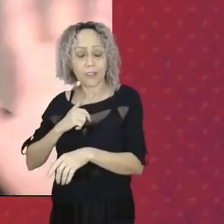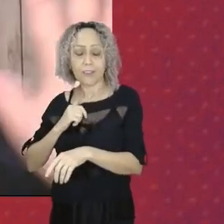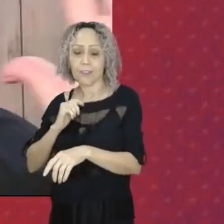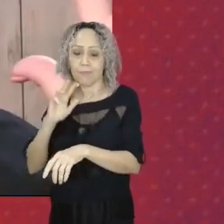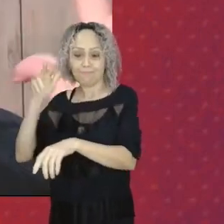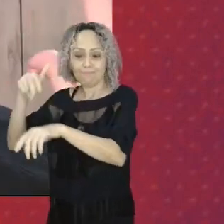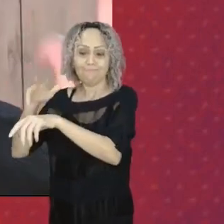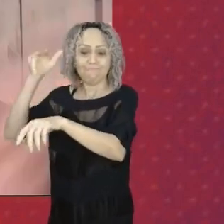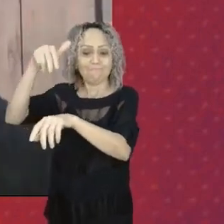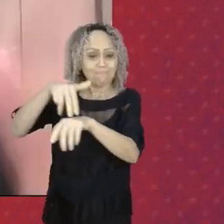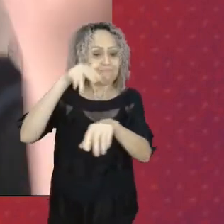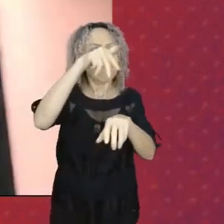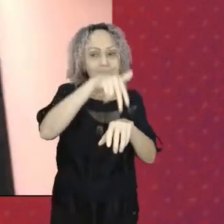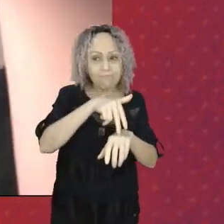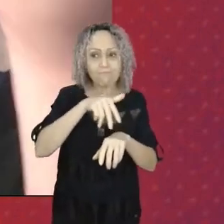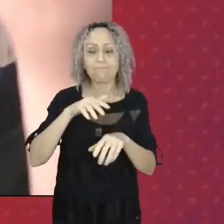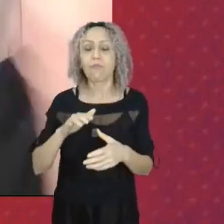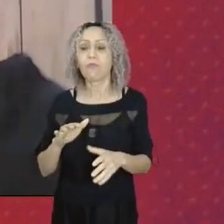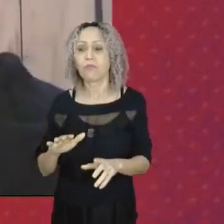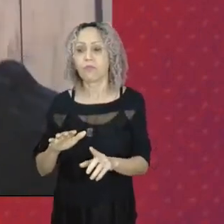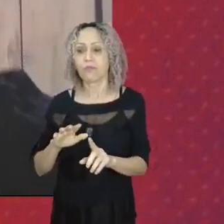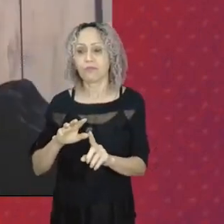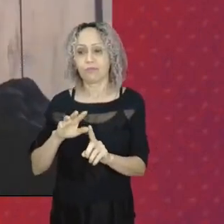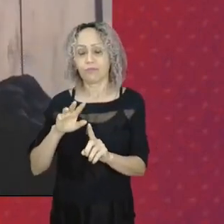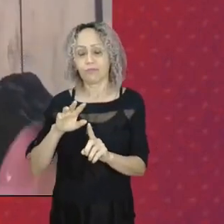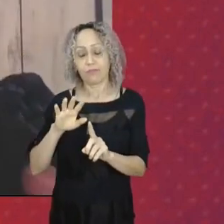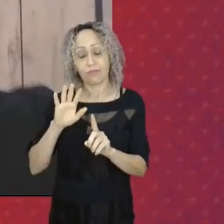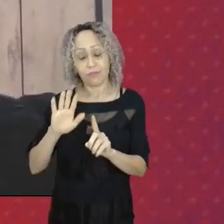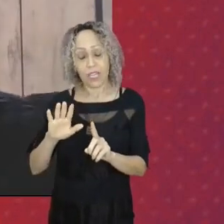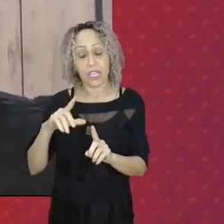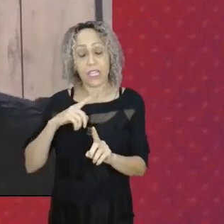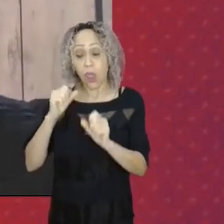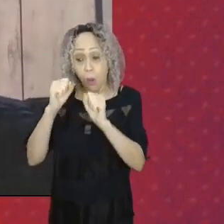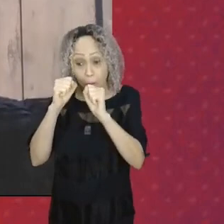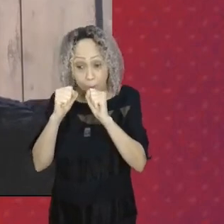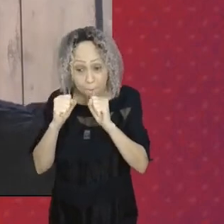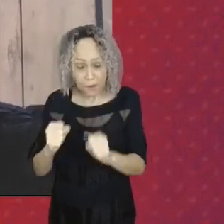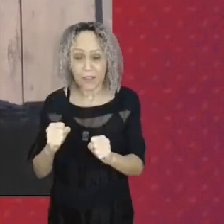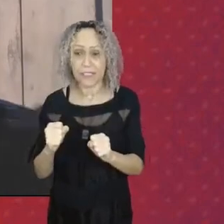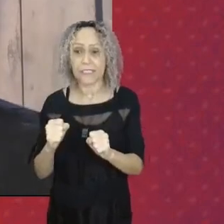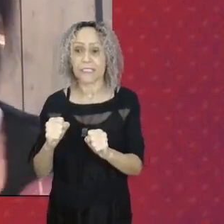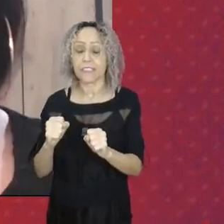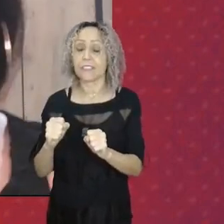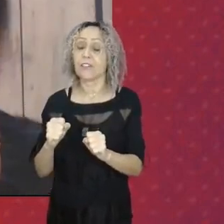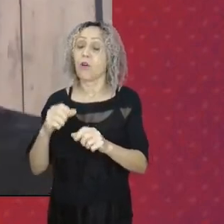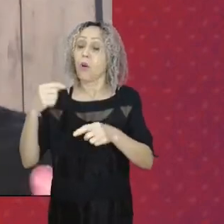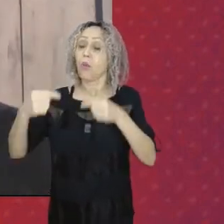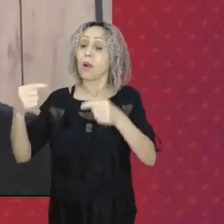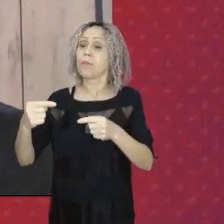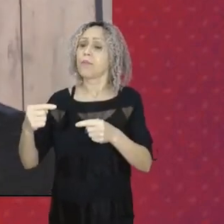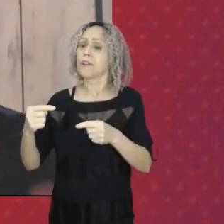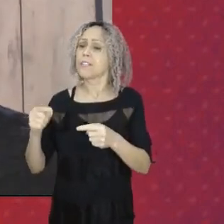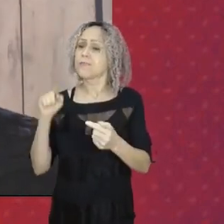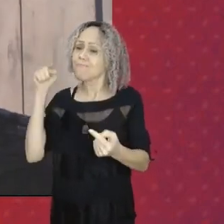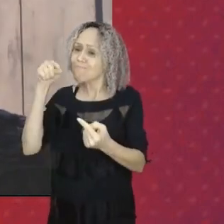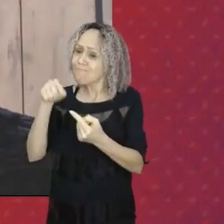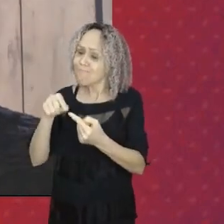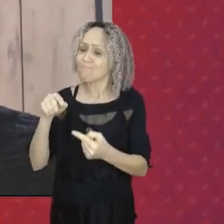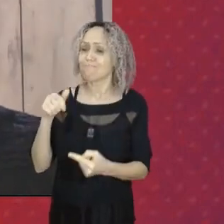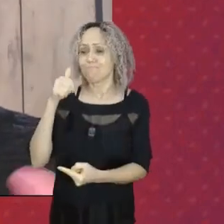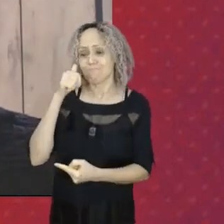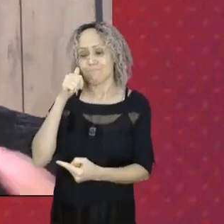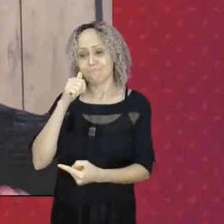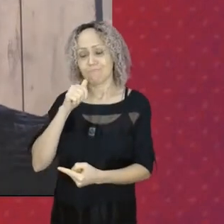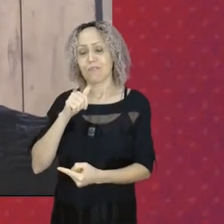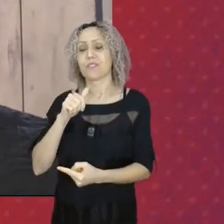somente ocupar os espaços de poder, mas ter o poder na mão. De fato, fazer uma política feminina, uma política consolidada com a luta das